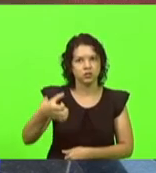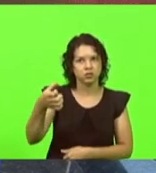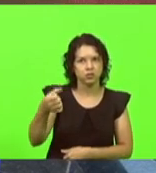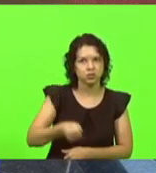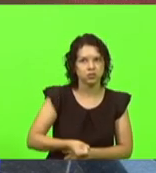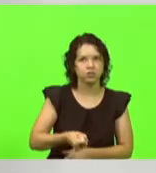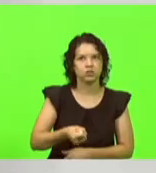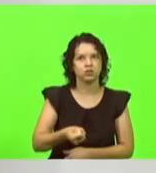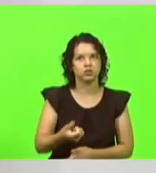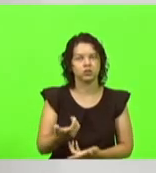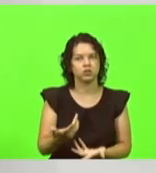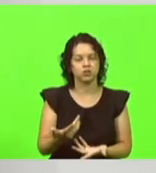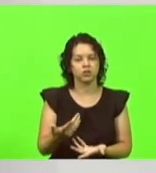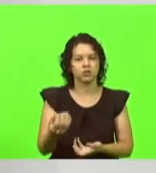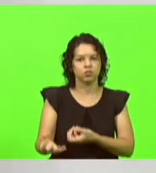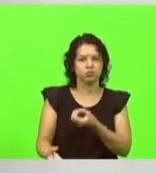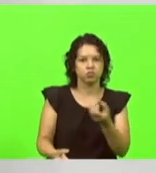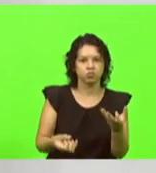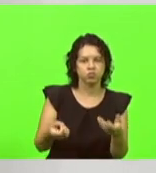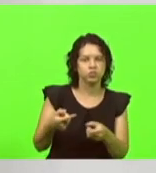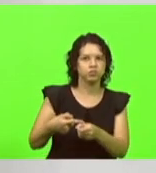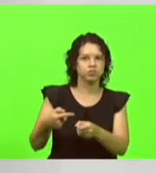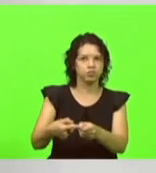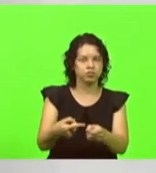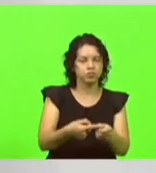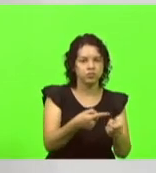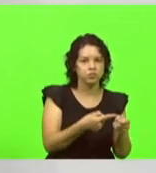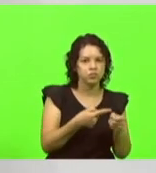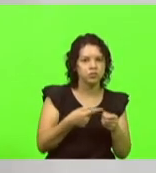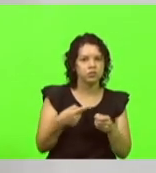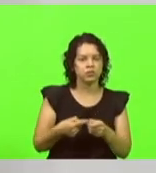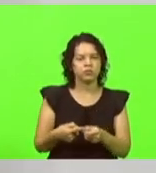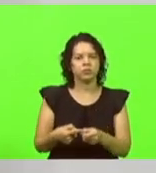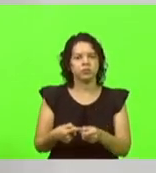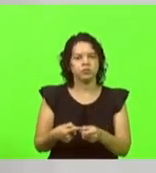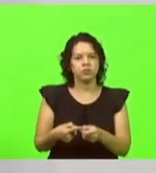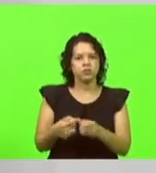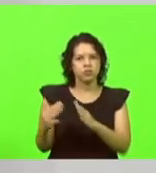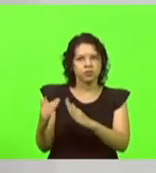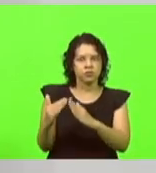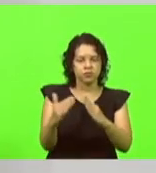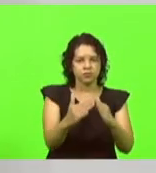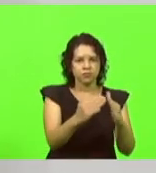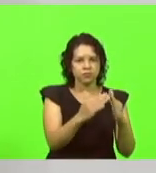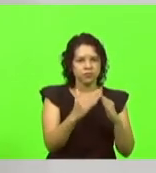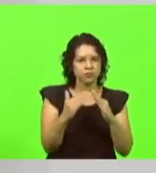Entregava leite na cidade, de casa em casa.